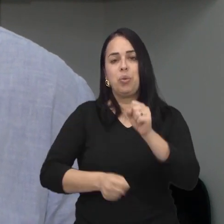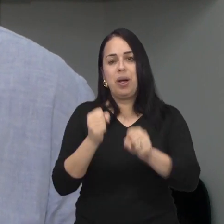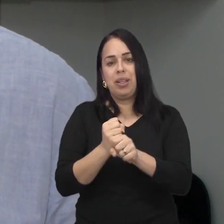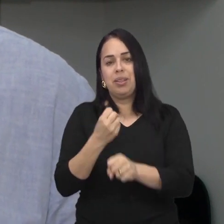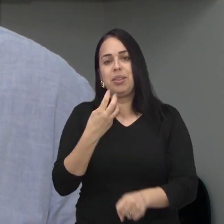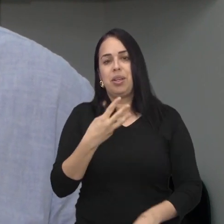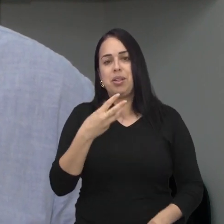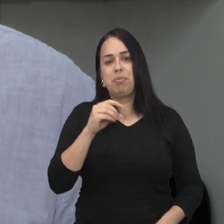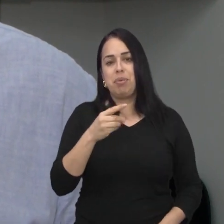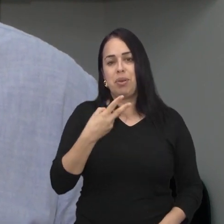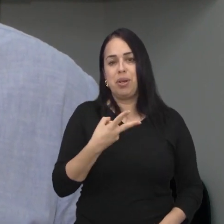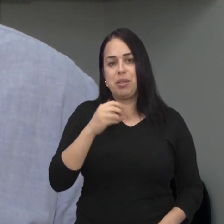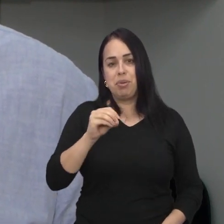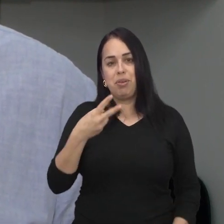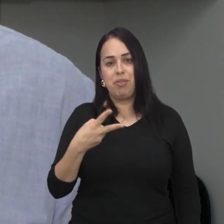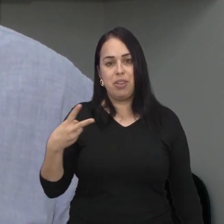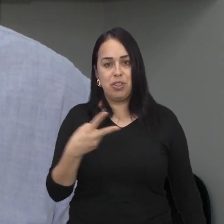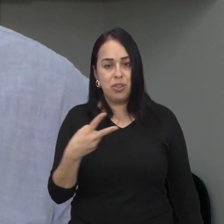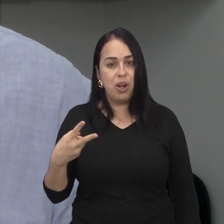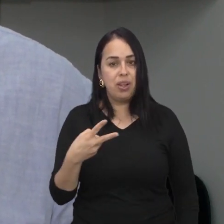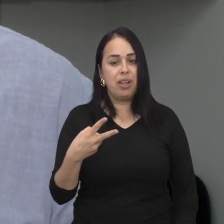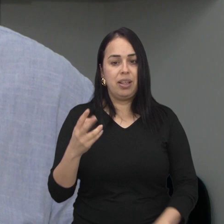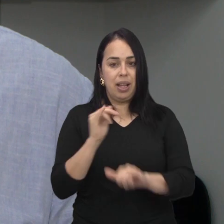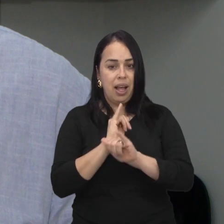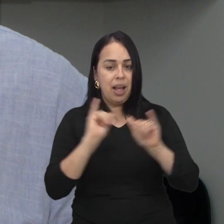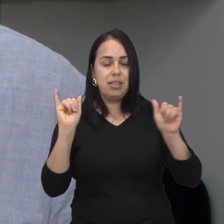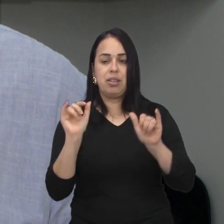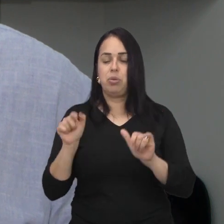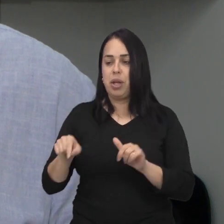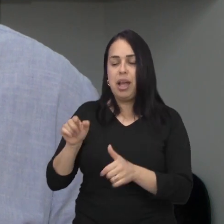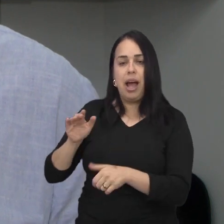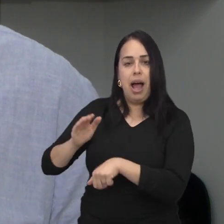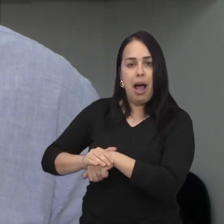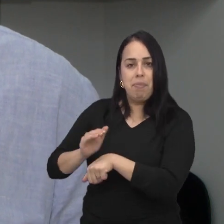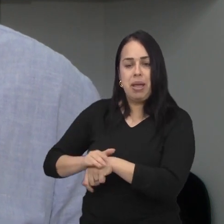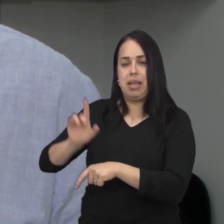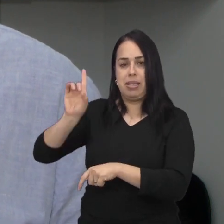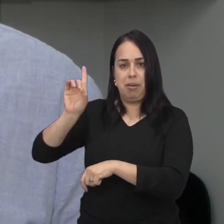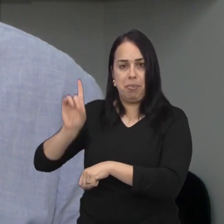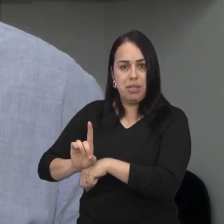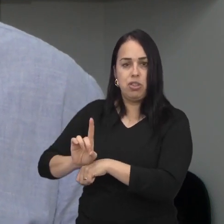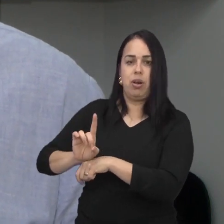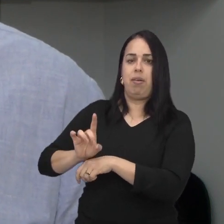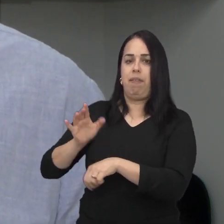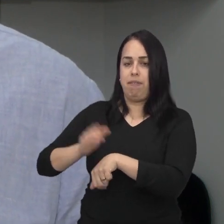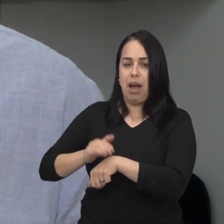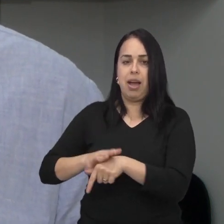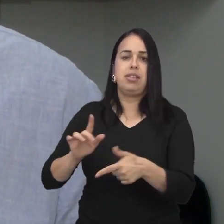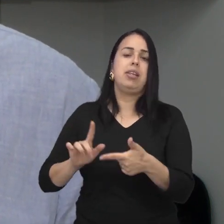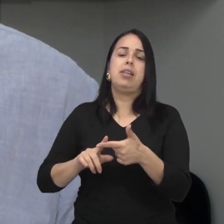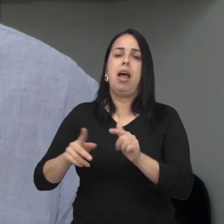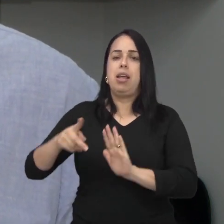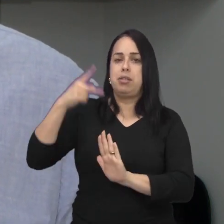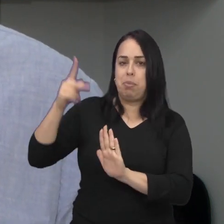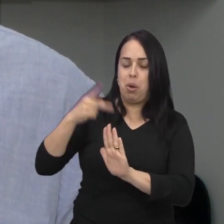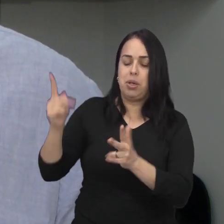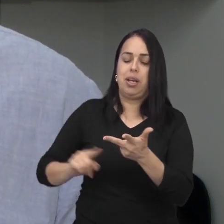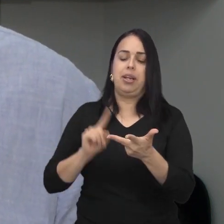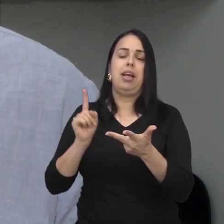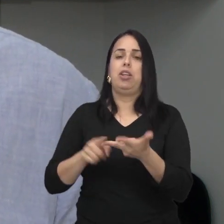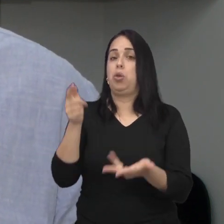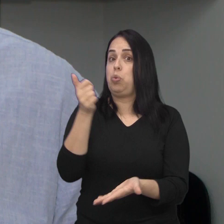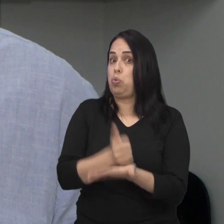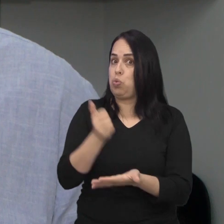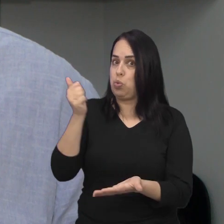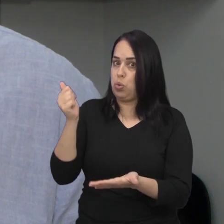de 2022, e ali a gente veicula os nossos atos da mesa, as portarias, a gente veicula todas